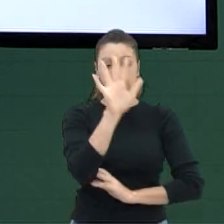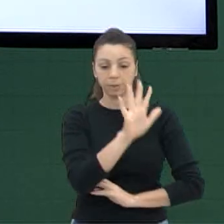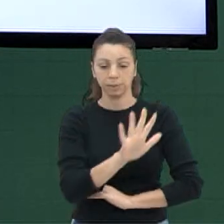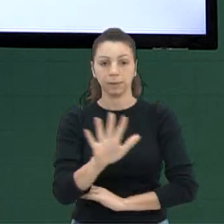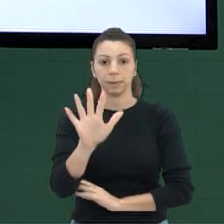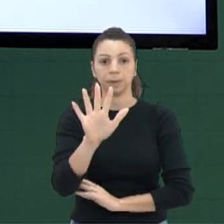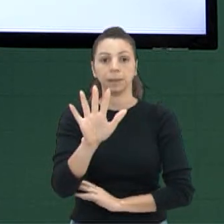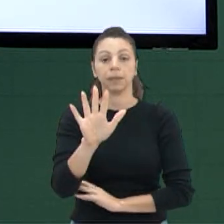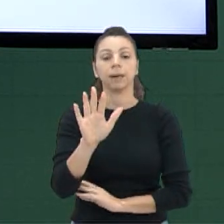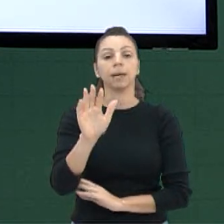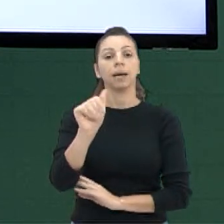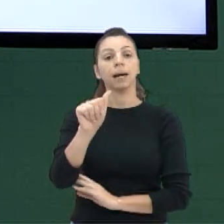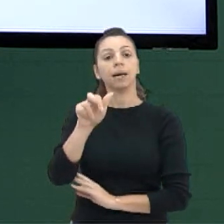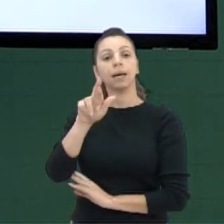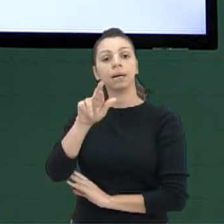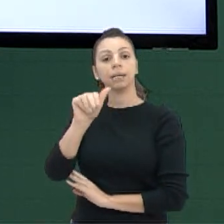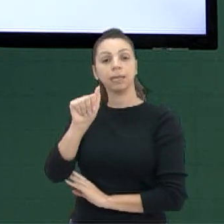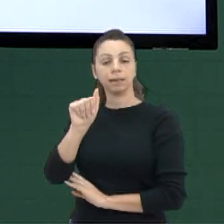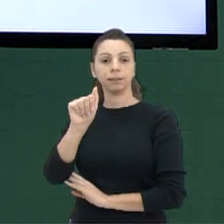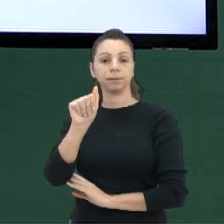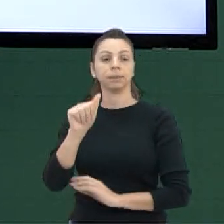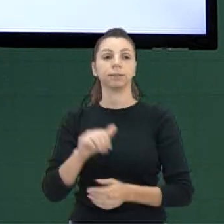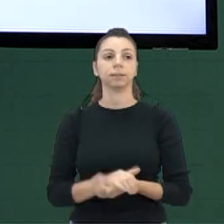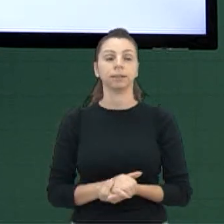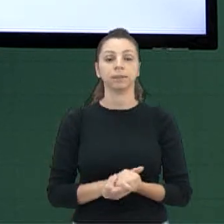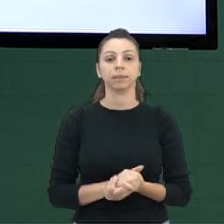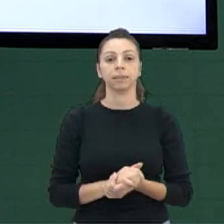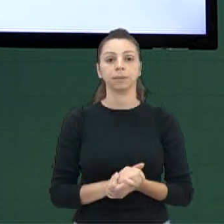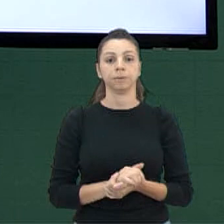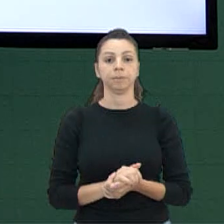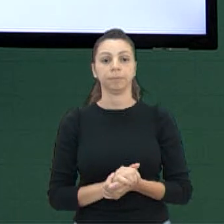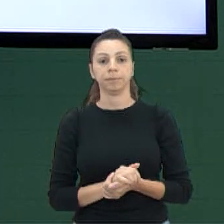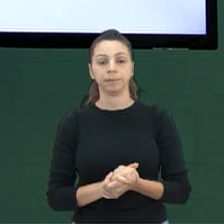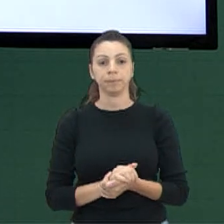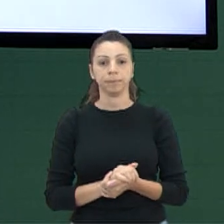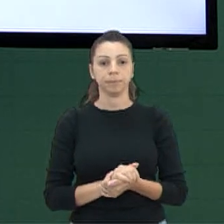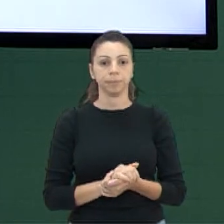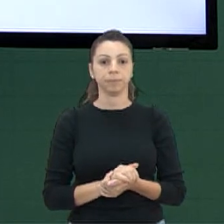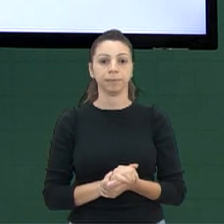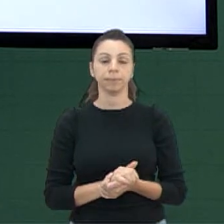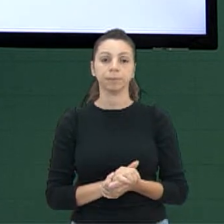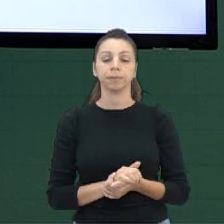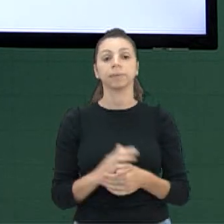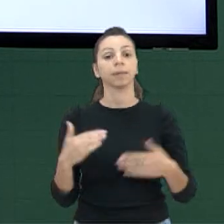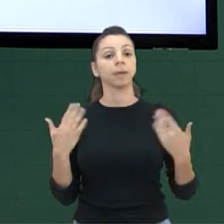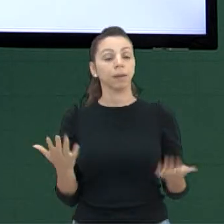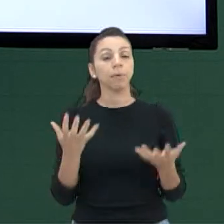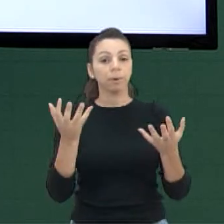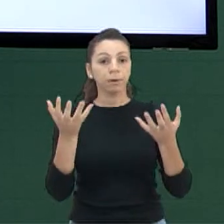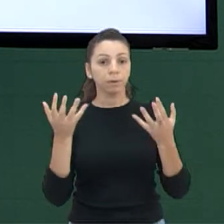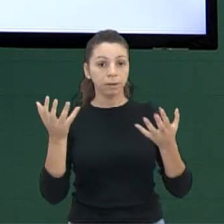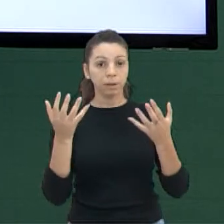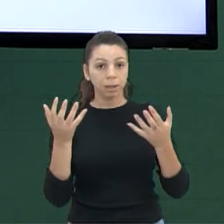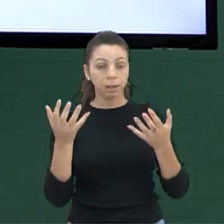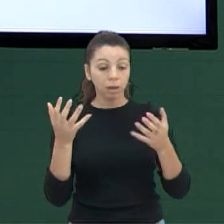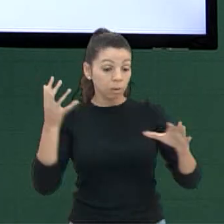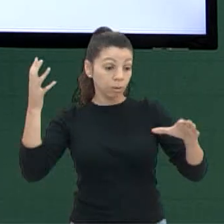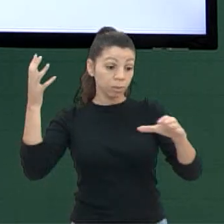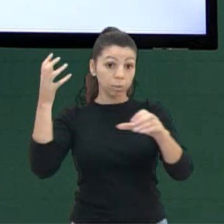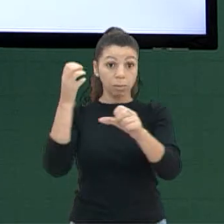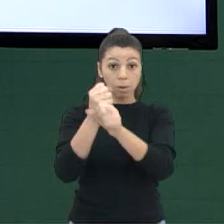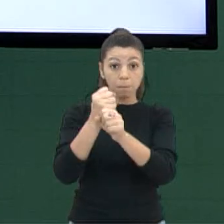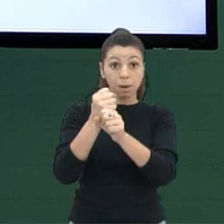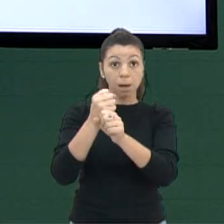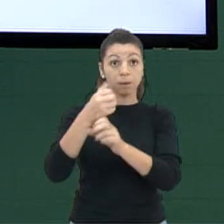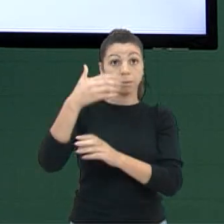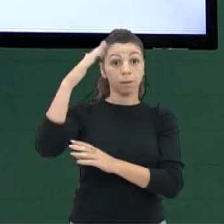fazer? Escreva a expressão algébrica que representa a área da figura a seguir. Então, eu quero o quê? Somar as